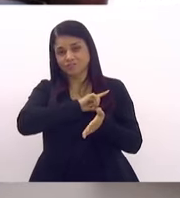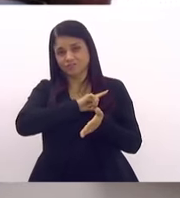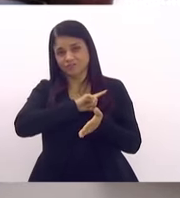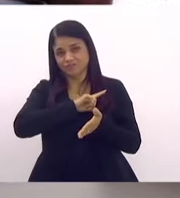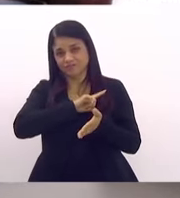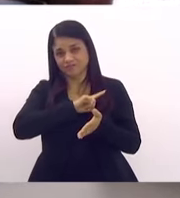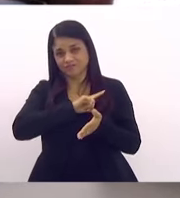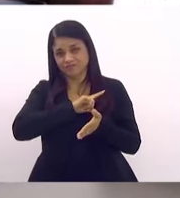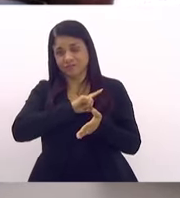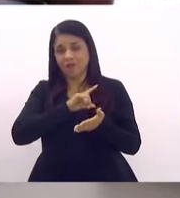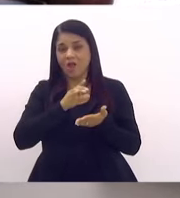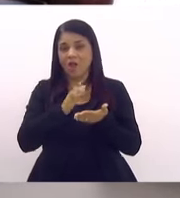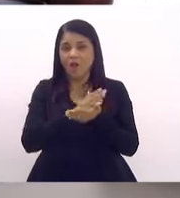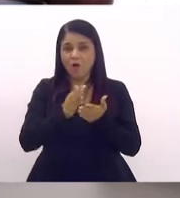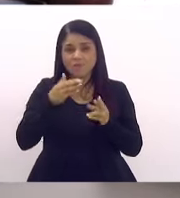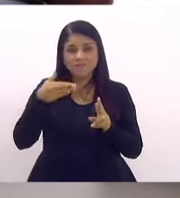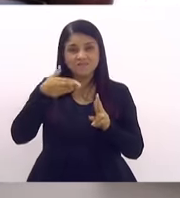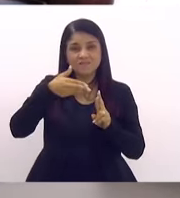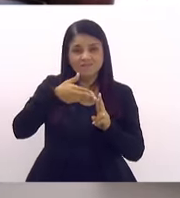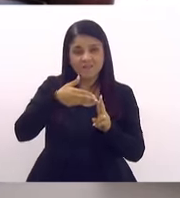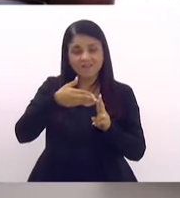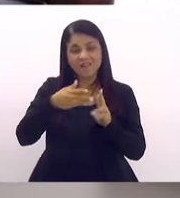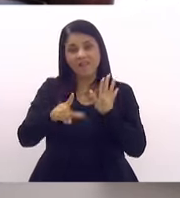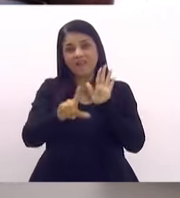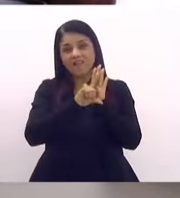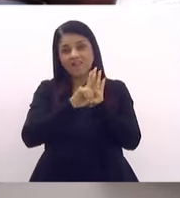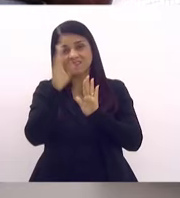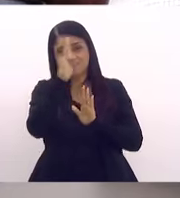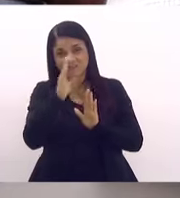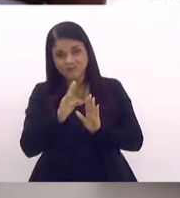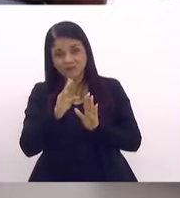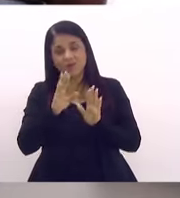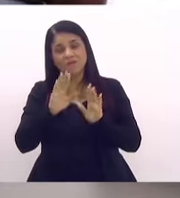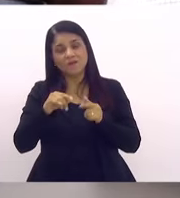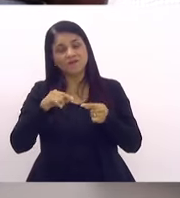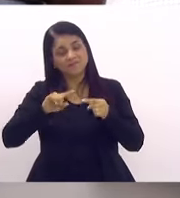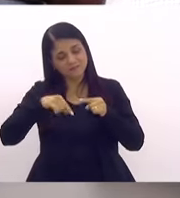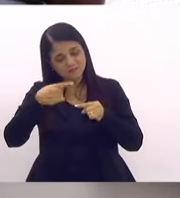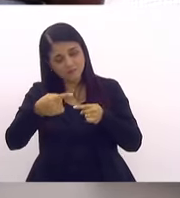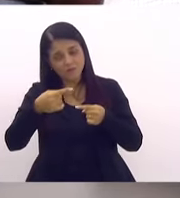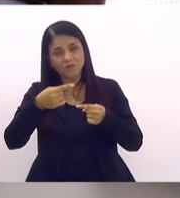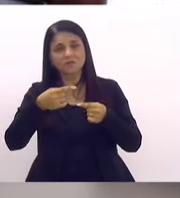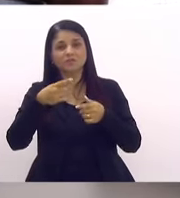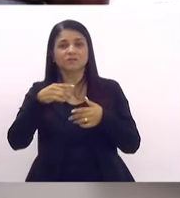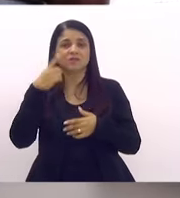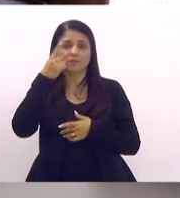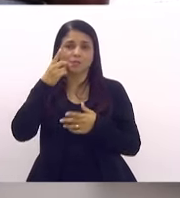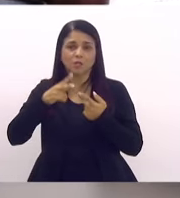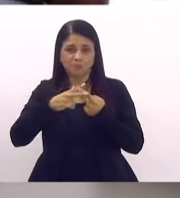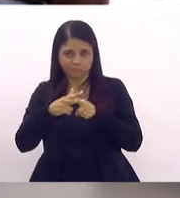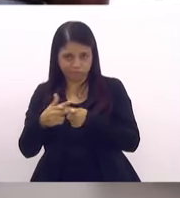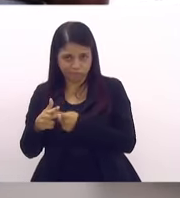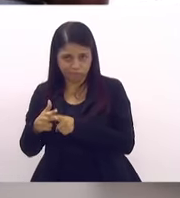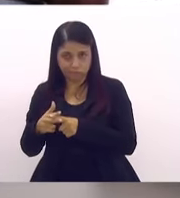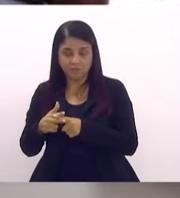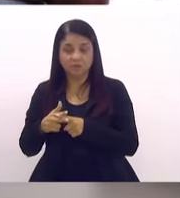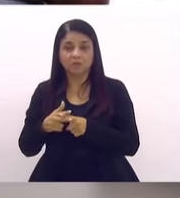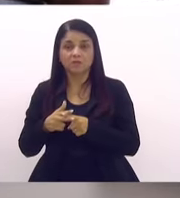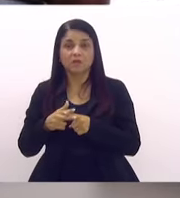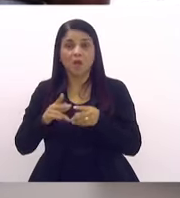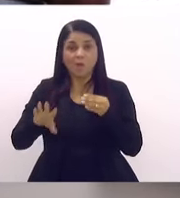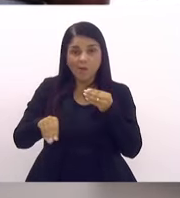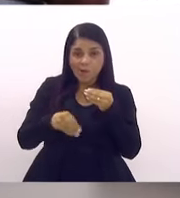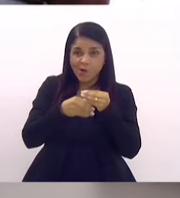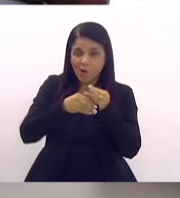Não. Algumas se referem a uma lei nacional que não é a lei do SNUC, mas isso depois a deputada Célia corrigiu. Ao